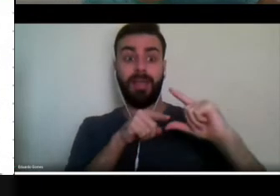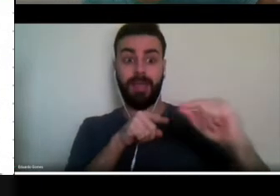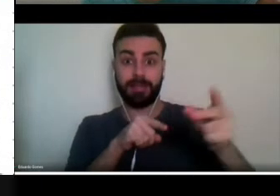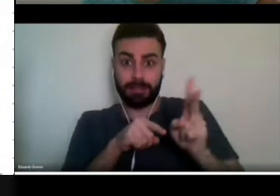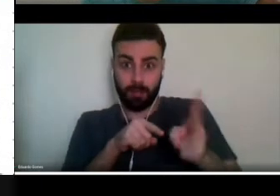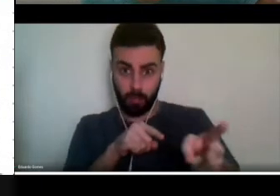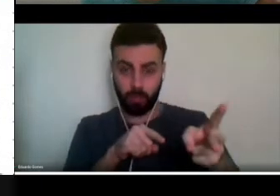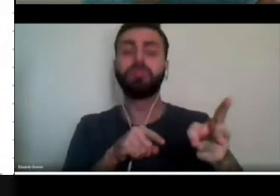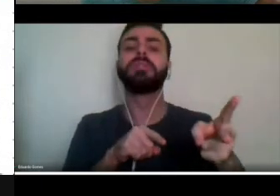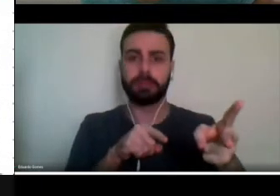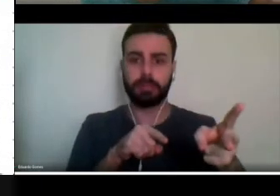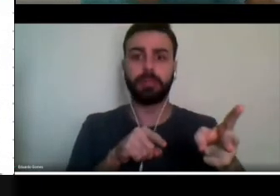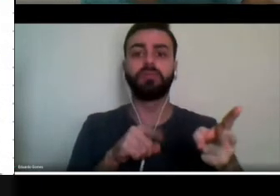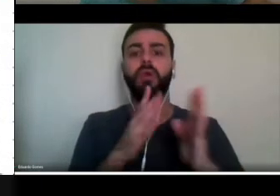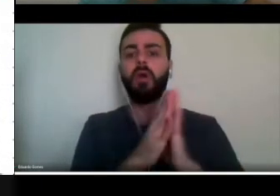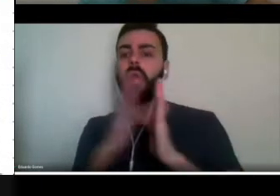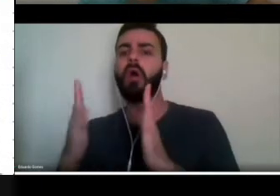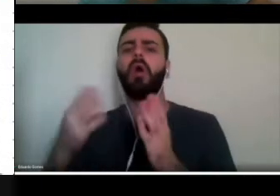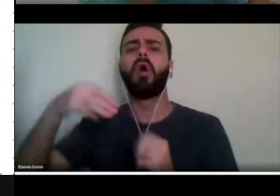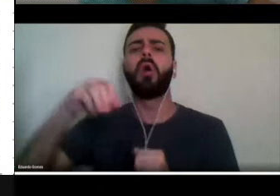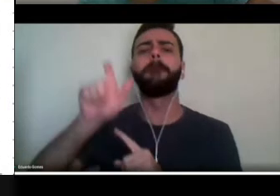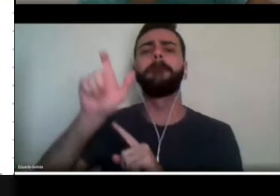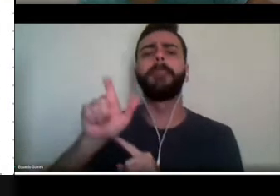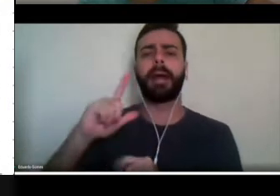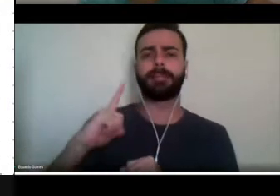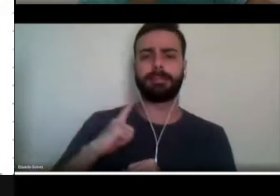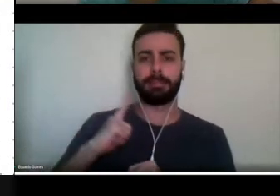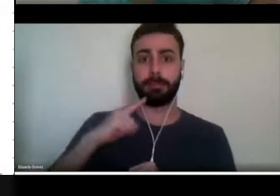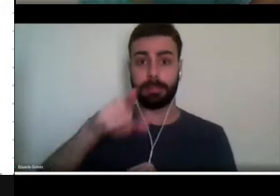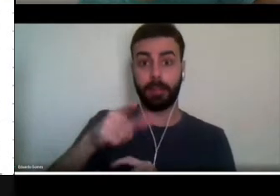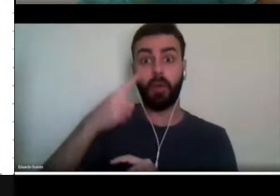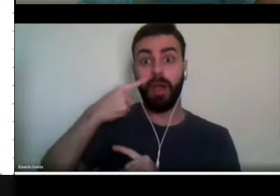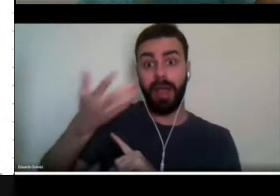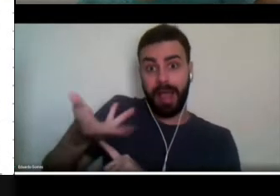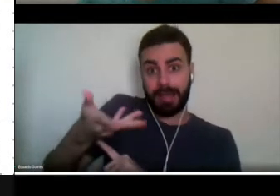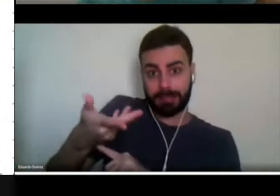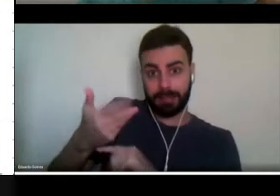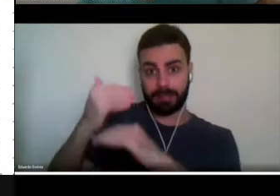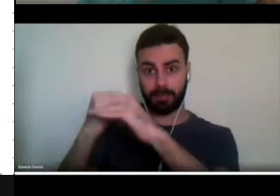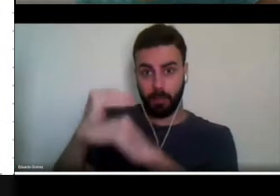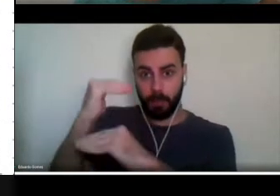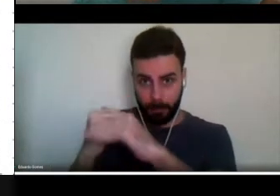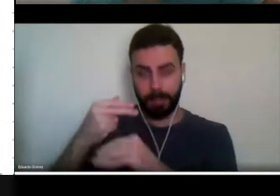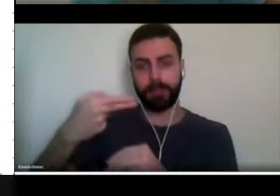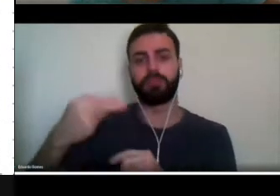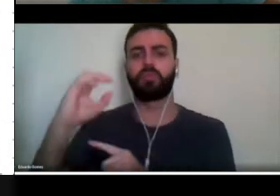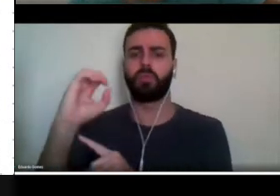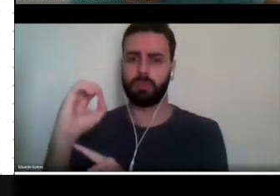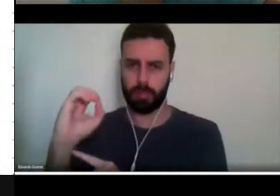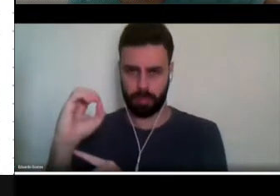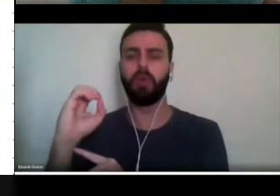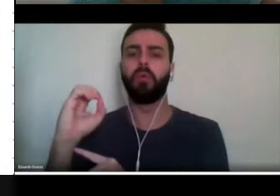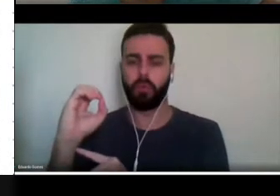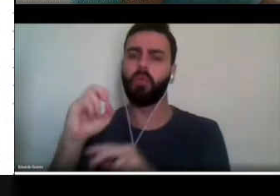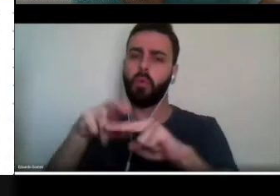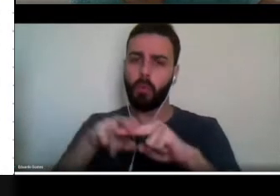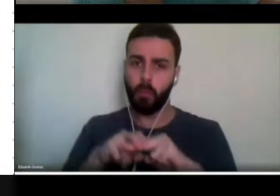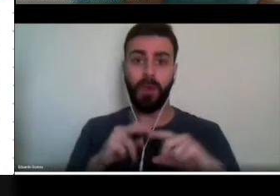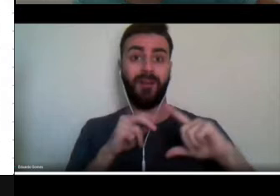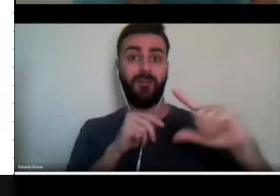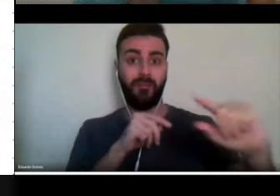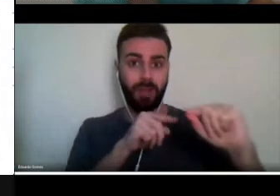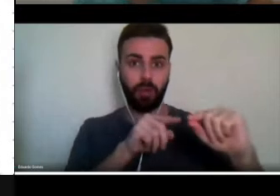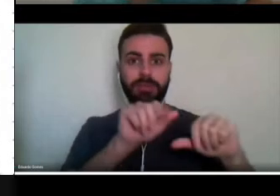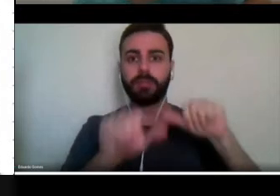máxima. Então, a aceleração média durante esse tempo é igual a zero, porque a velocidade ela não muda em módulo,